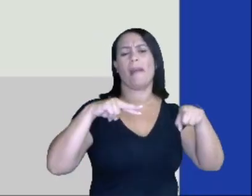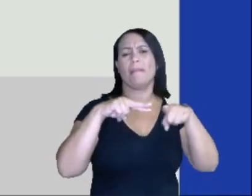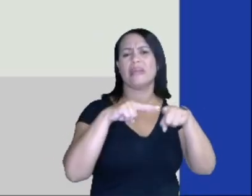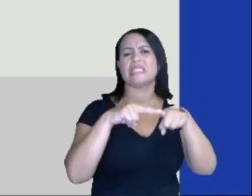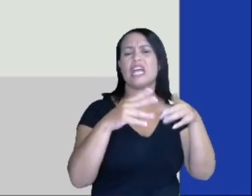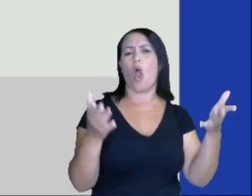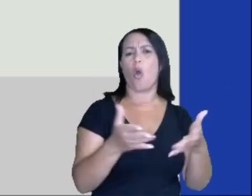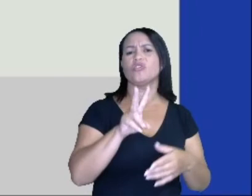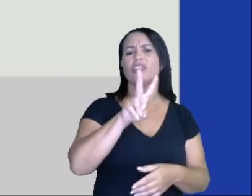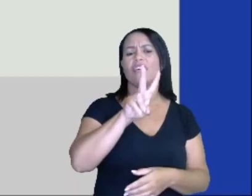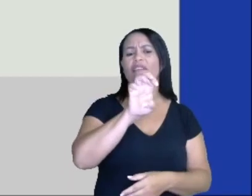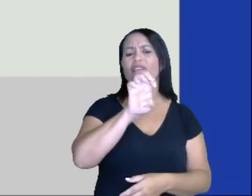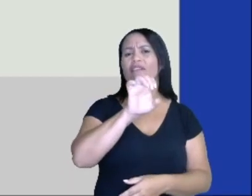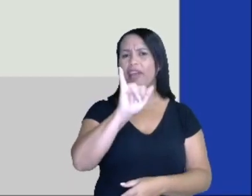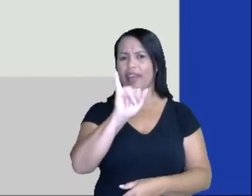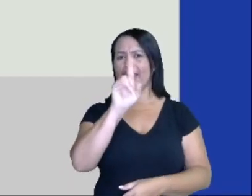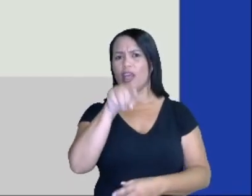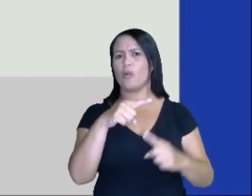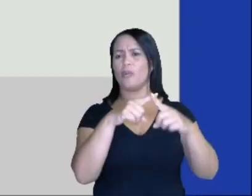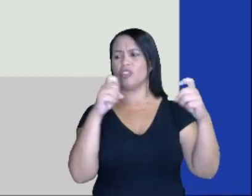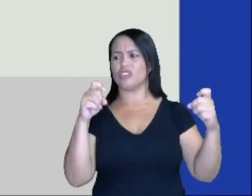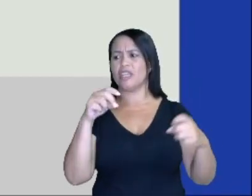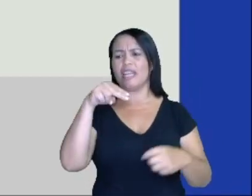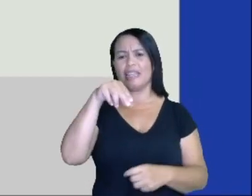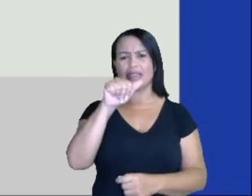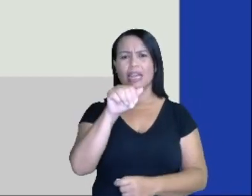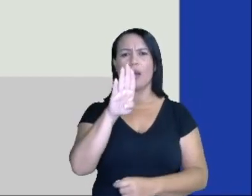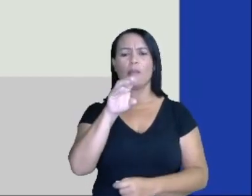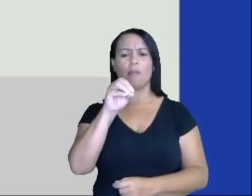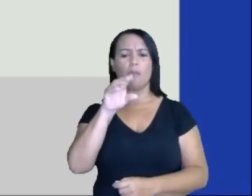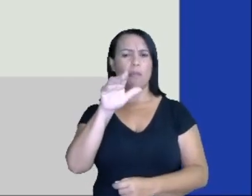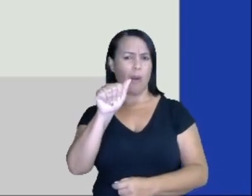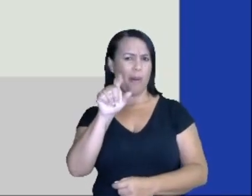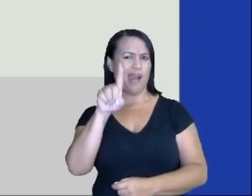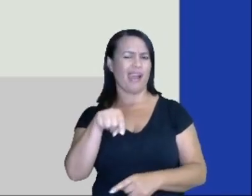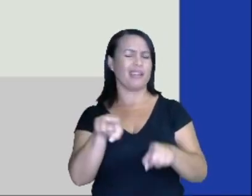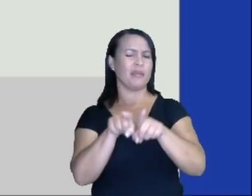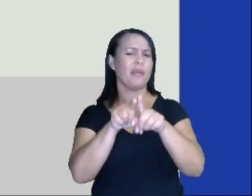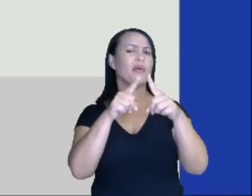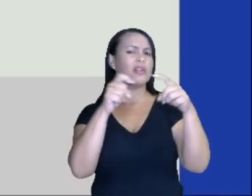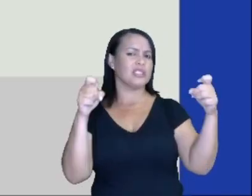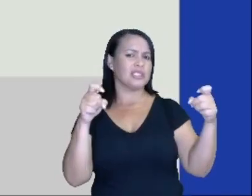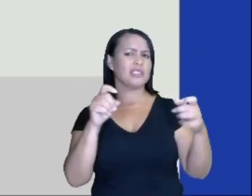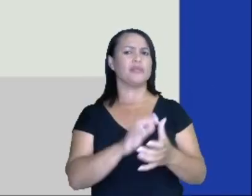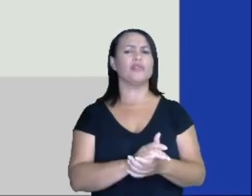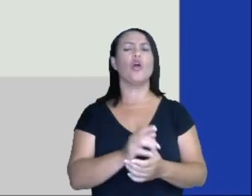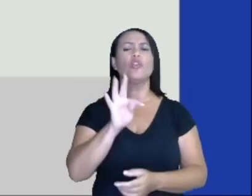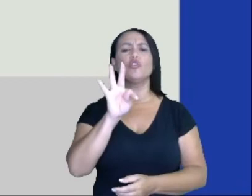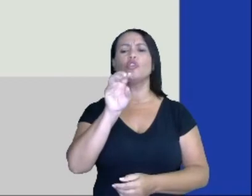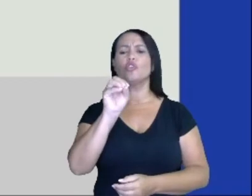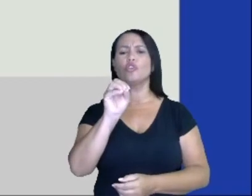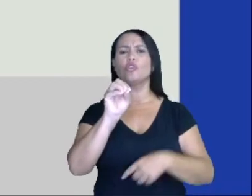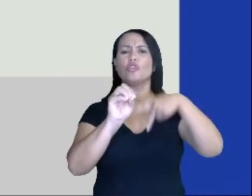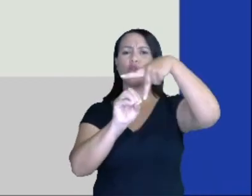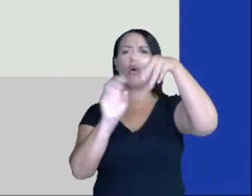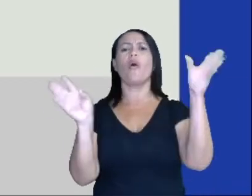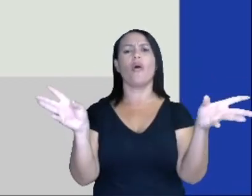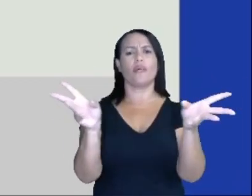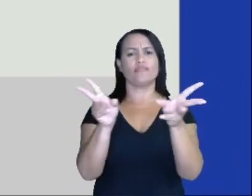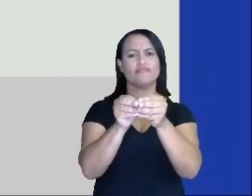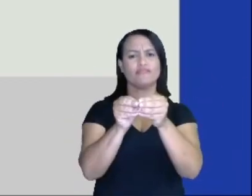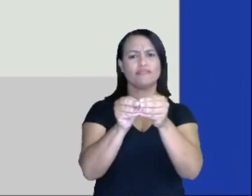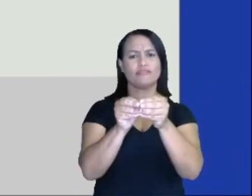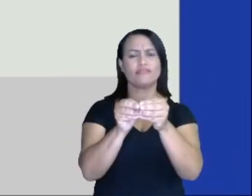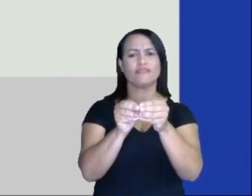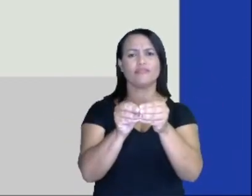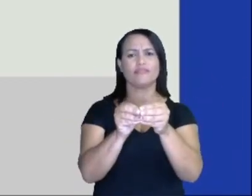Percebam, véi é uma gíria. Na boa também é uma gíria. Tô é uma